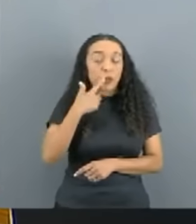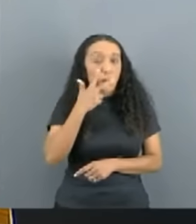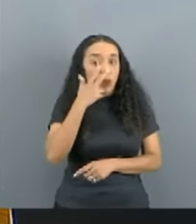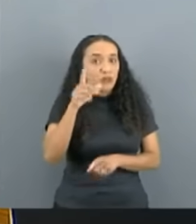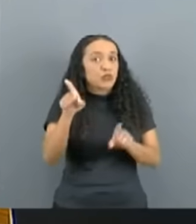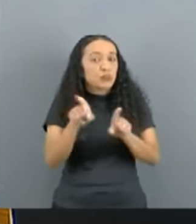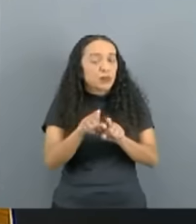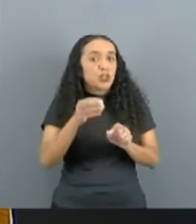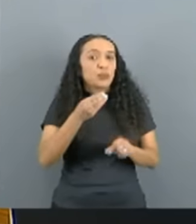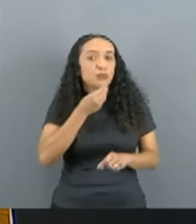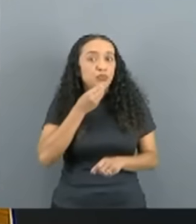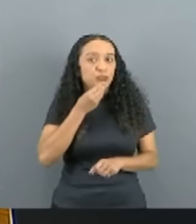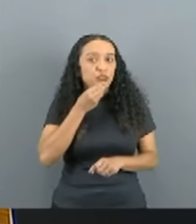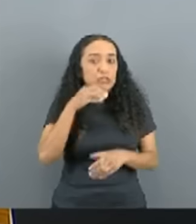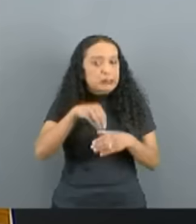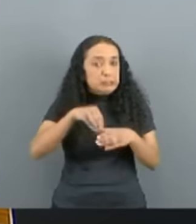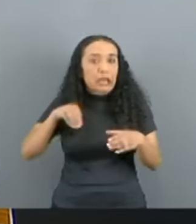é tempo.